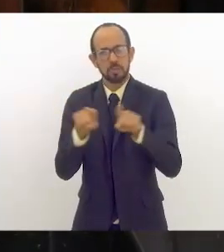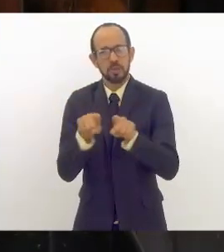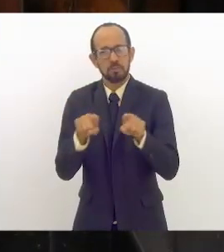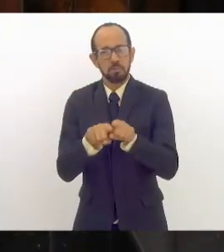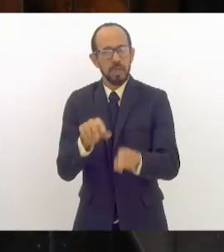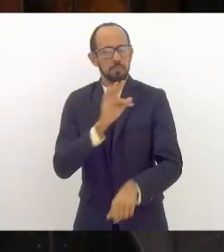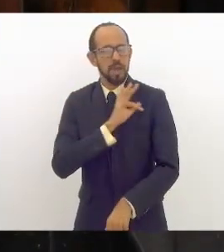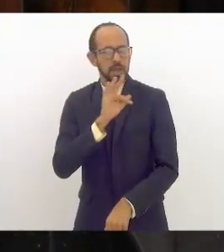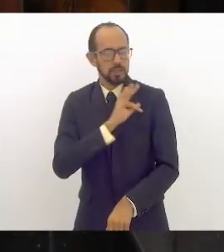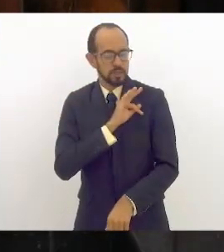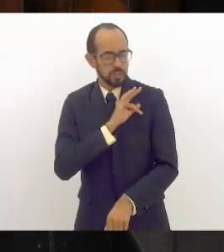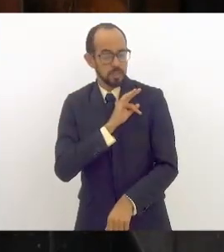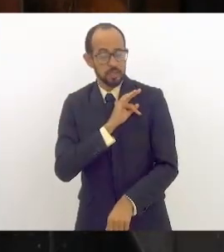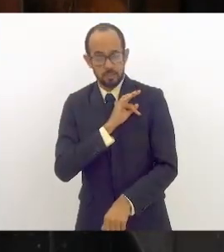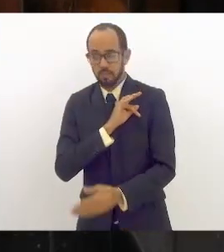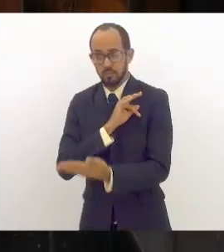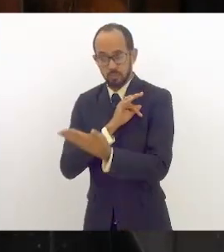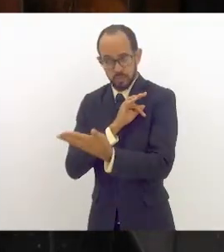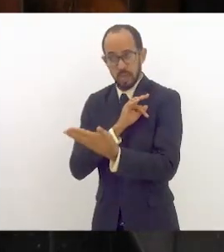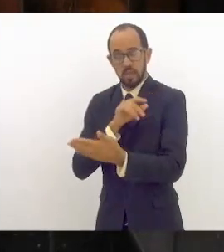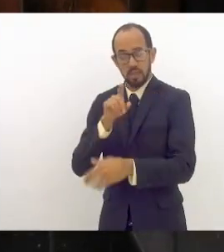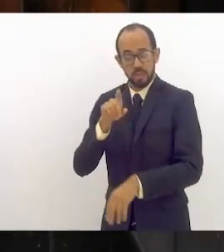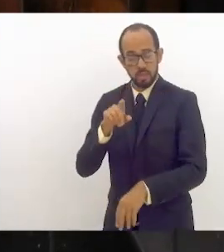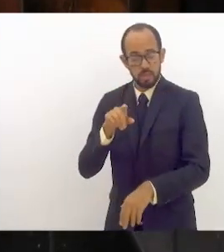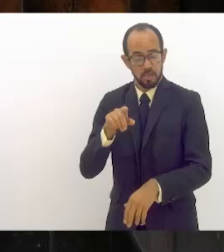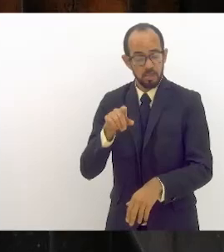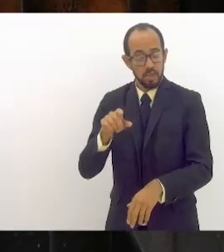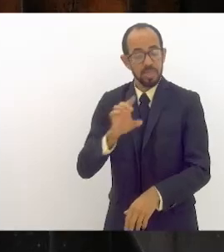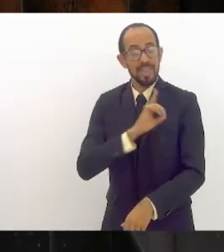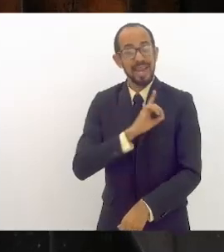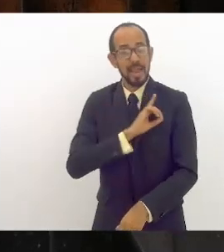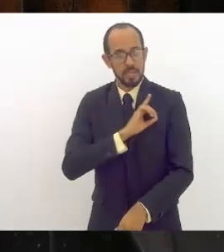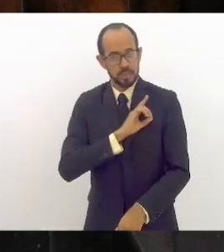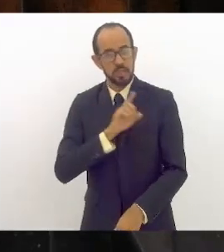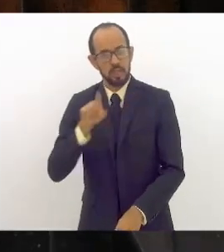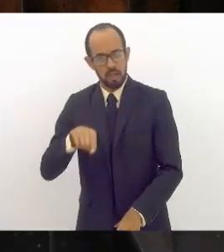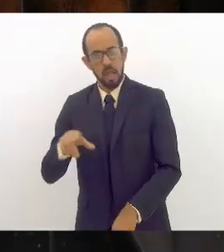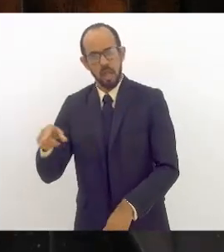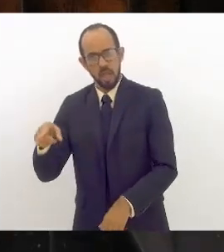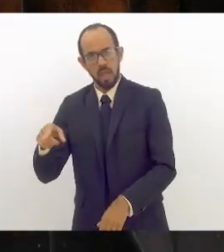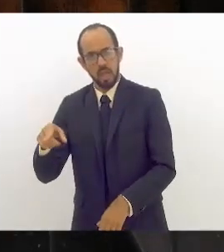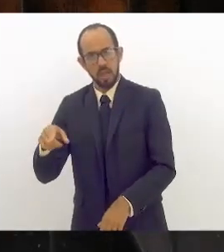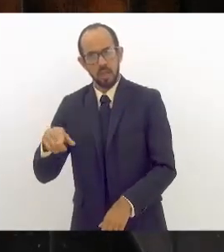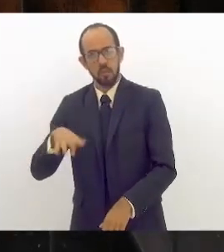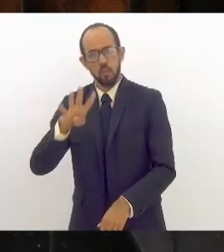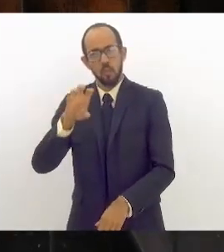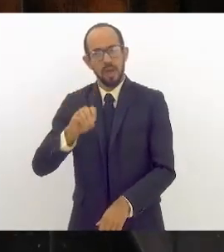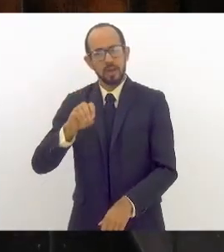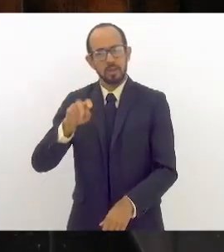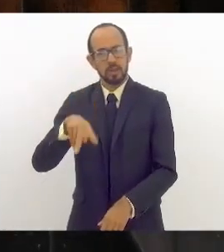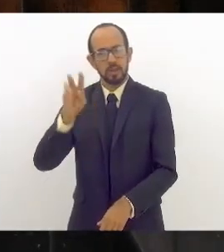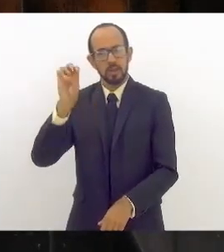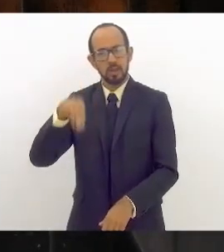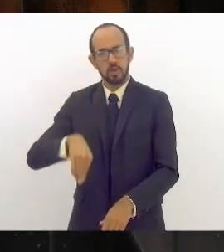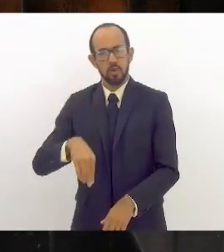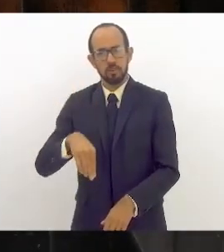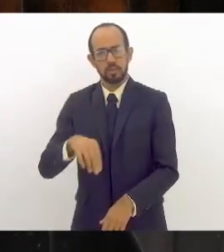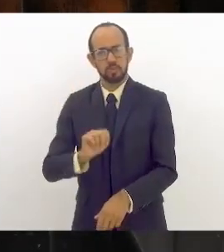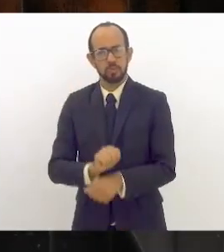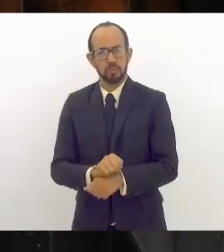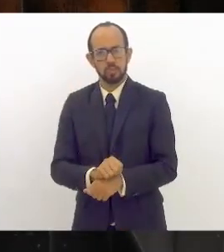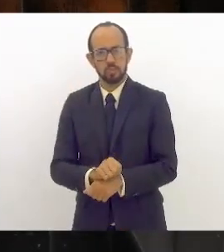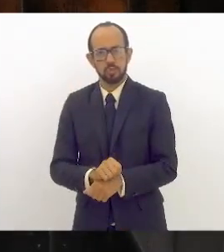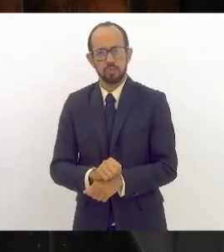Marta você que a delegada de polícia 40 km de Orla Seguros